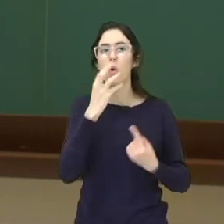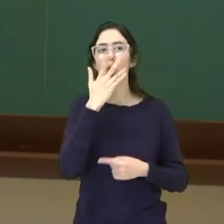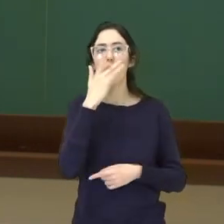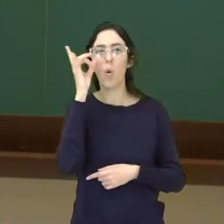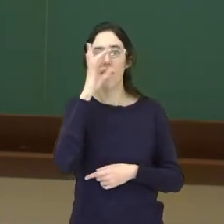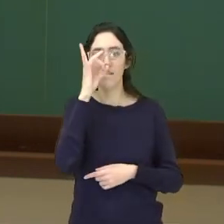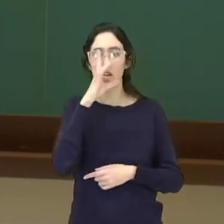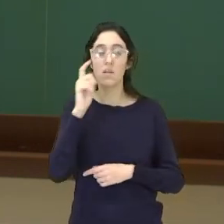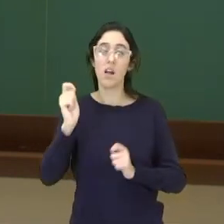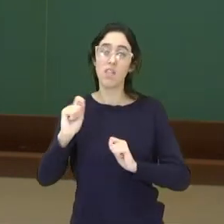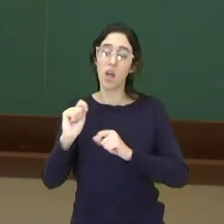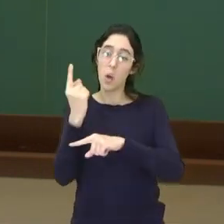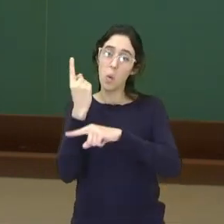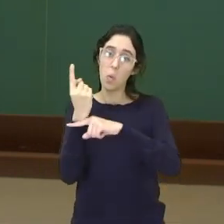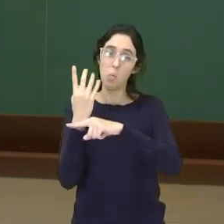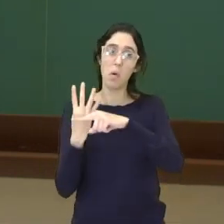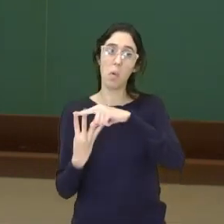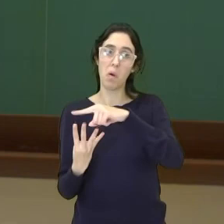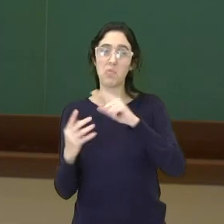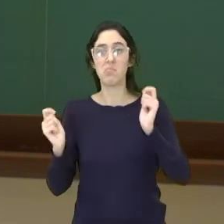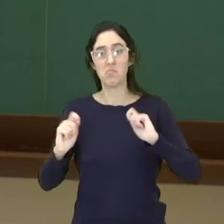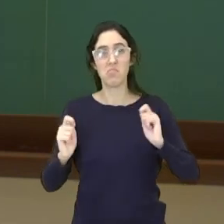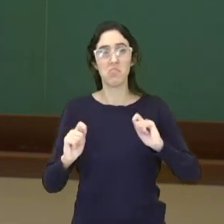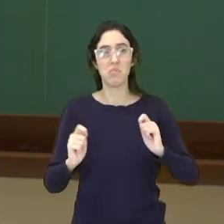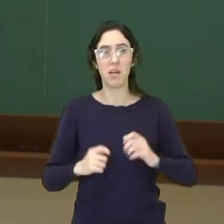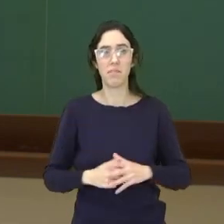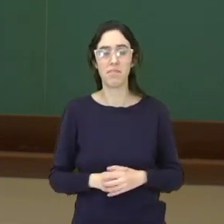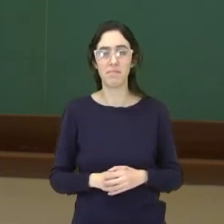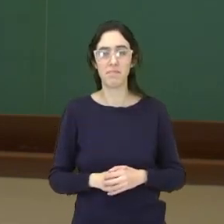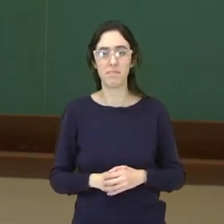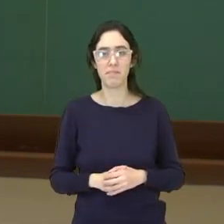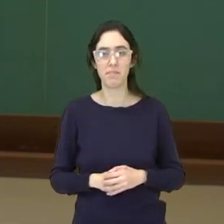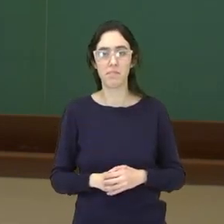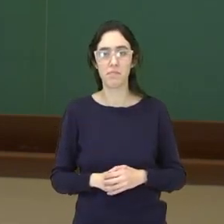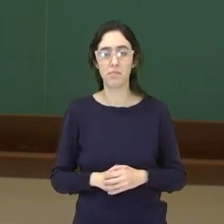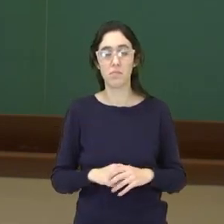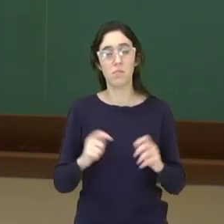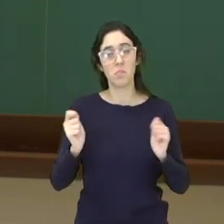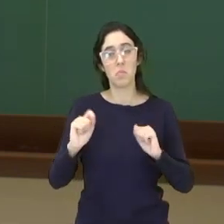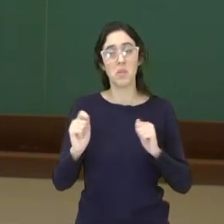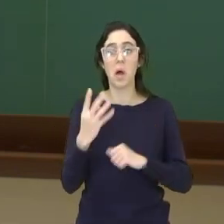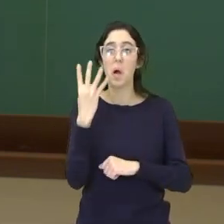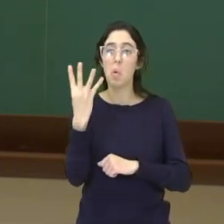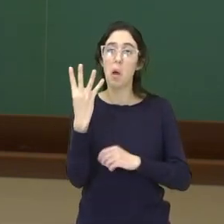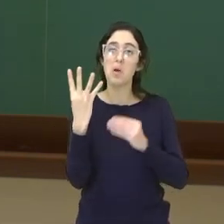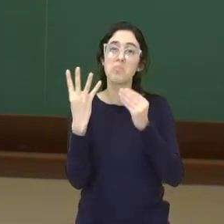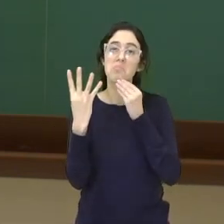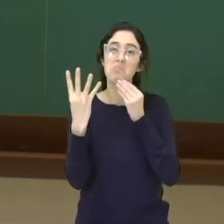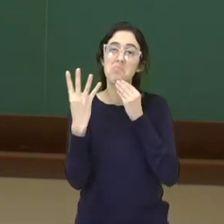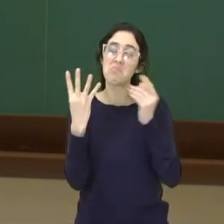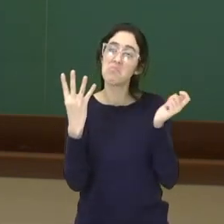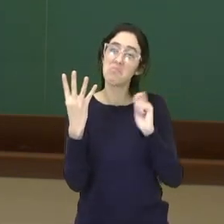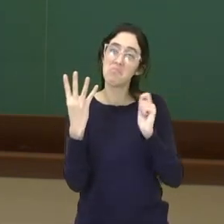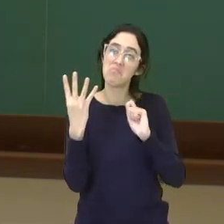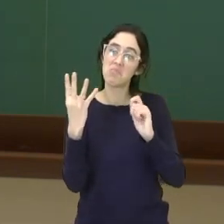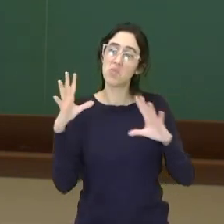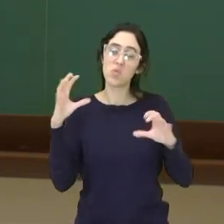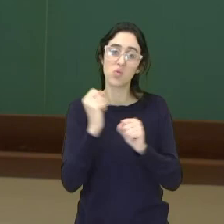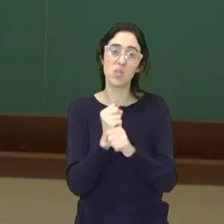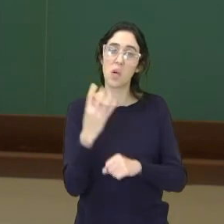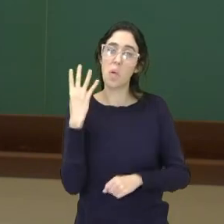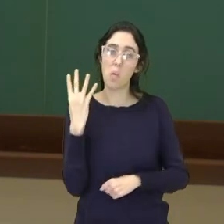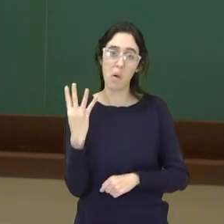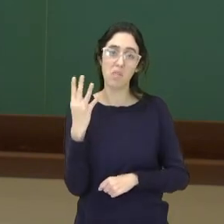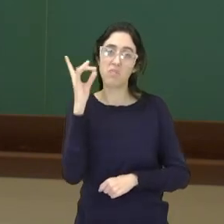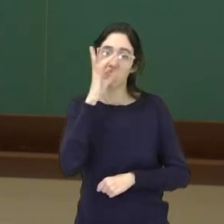ter? Uma chance em 4. Tá? Porque é uma chance em 4 da cor verde sair no meu sorteio, independente do